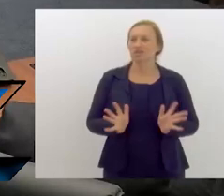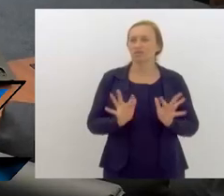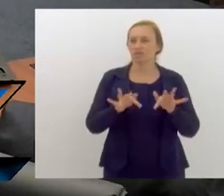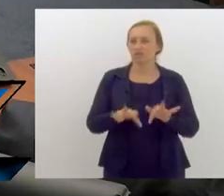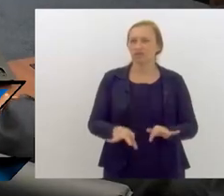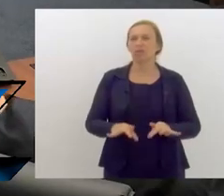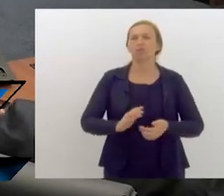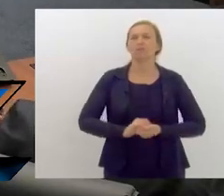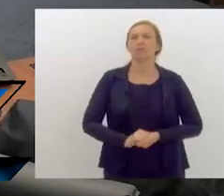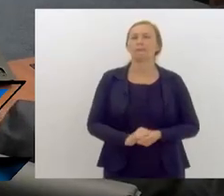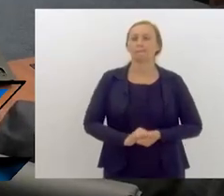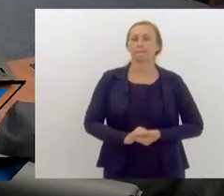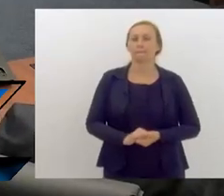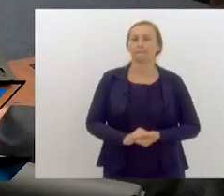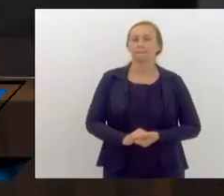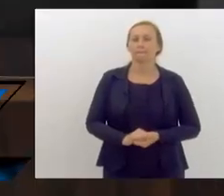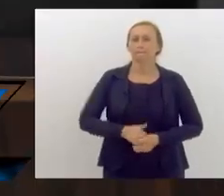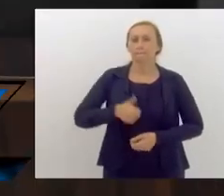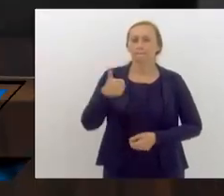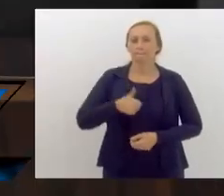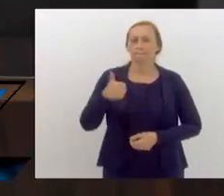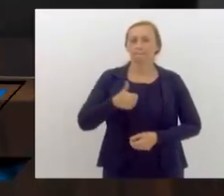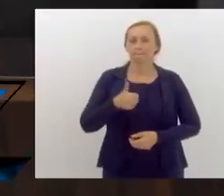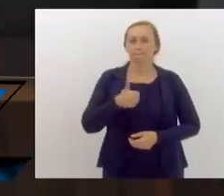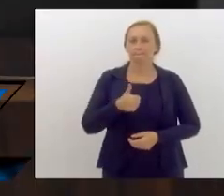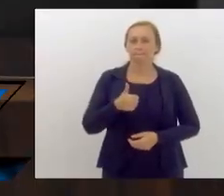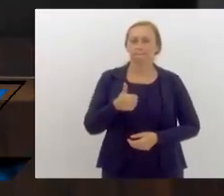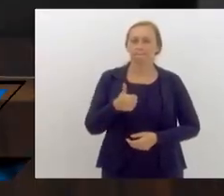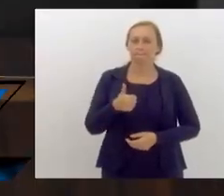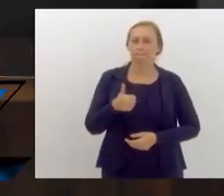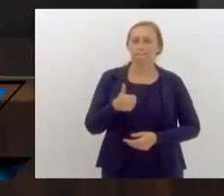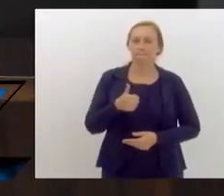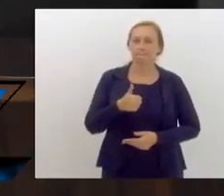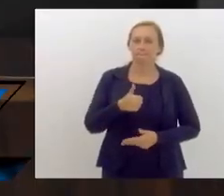final primeiro oradora escrito